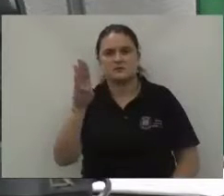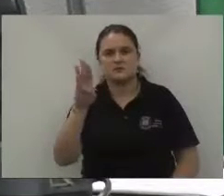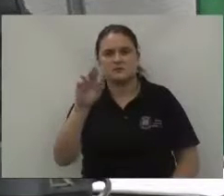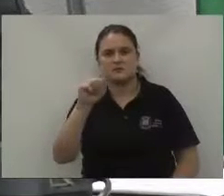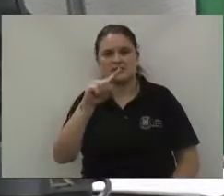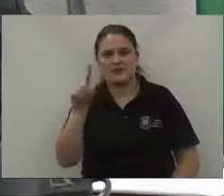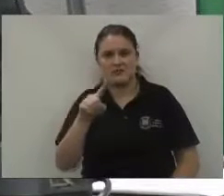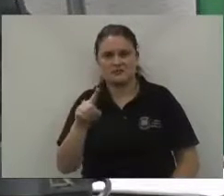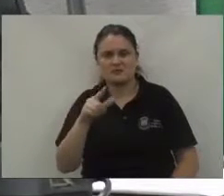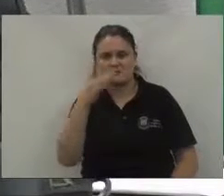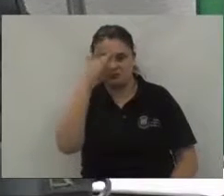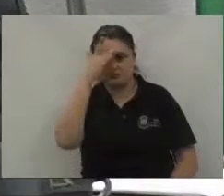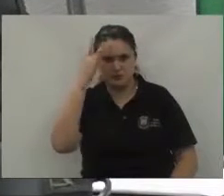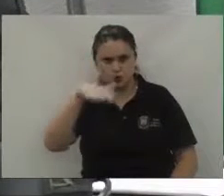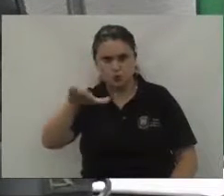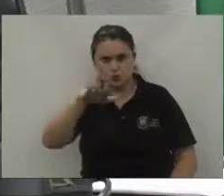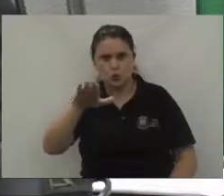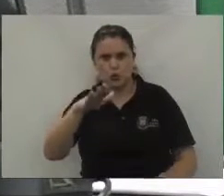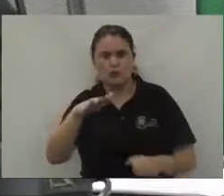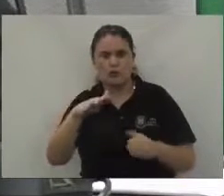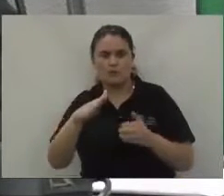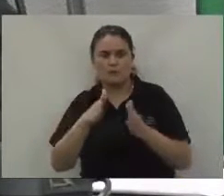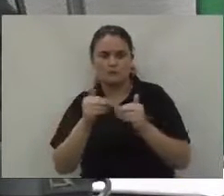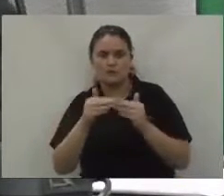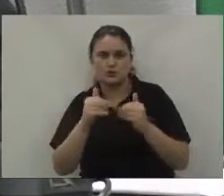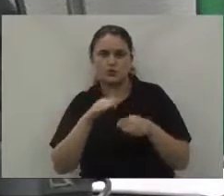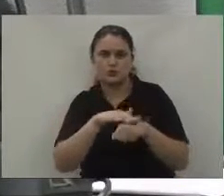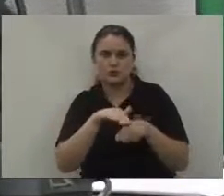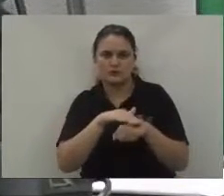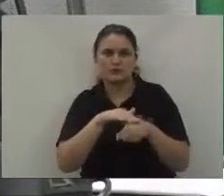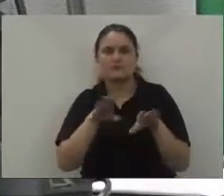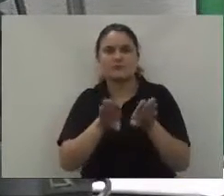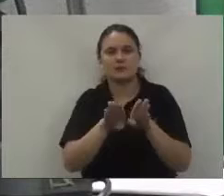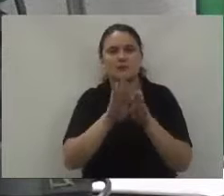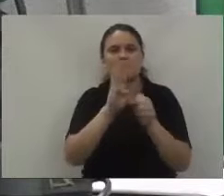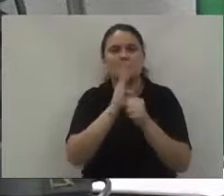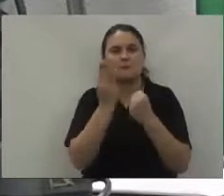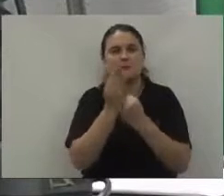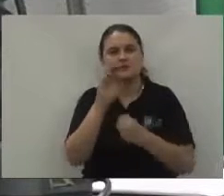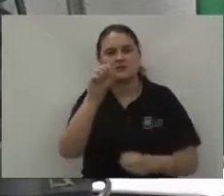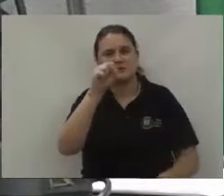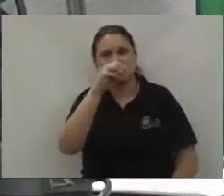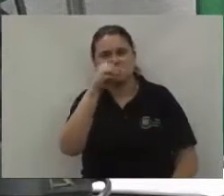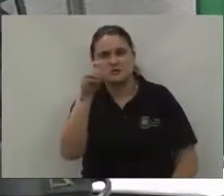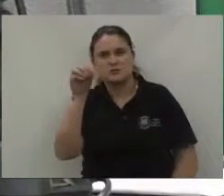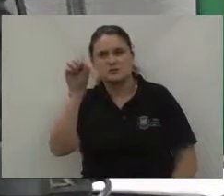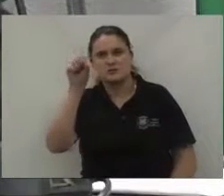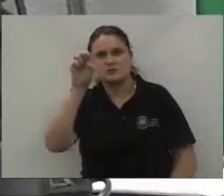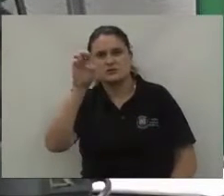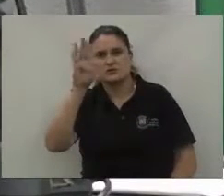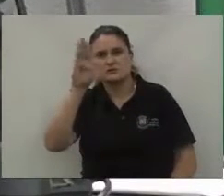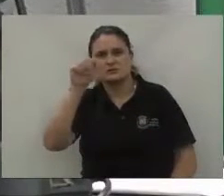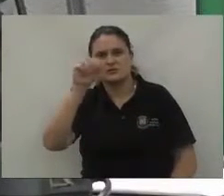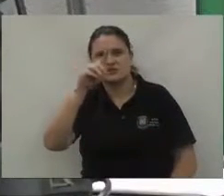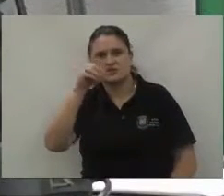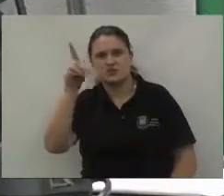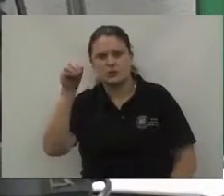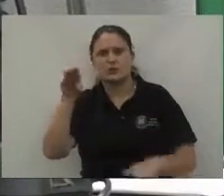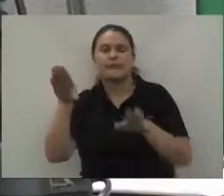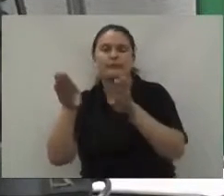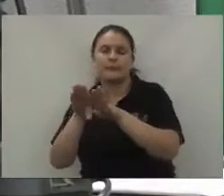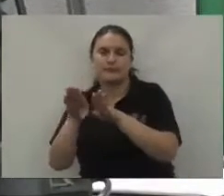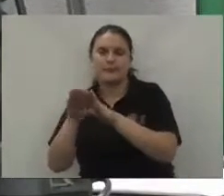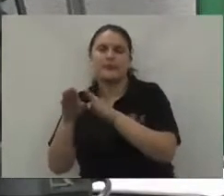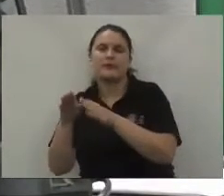locais que nos chamaram para conversar, também no São Sebastião, e aí no São Sebastião também pega a questão da Sanepar,